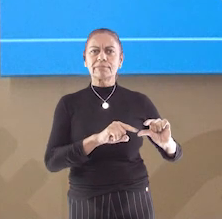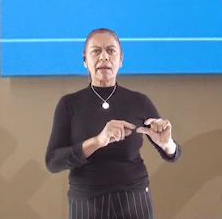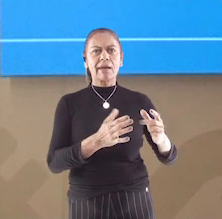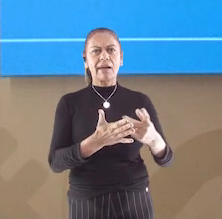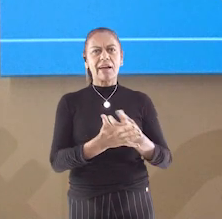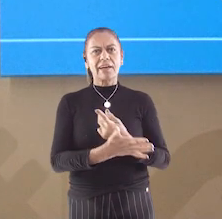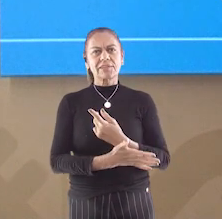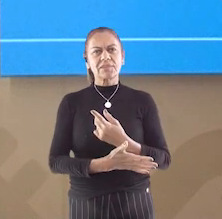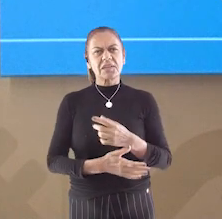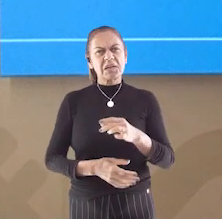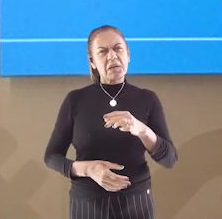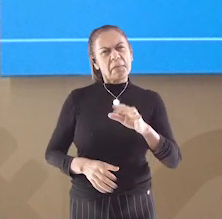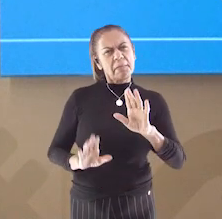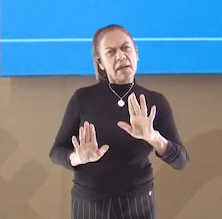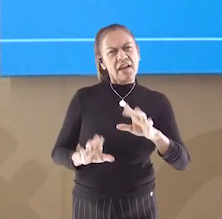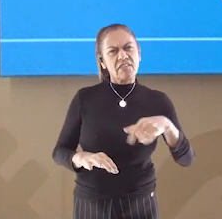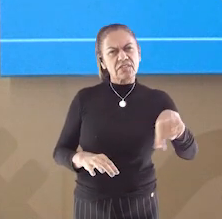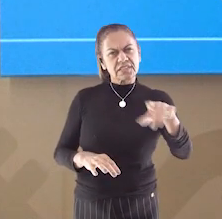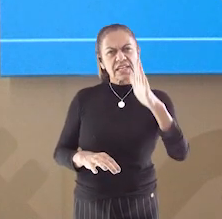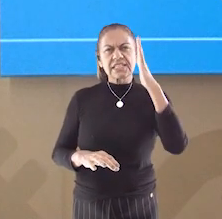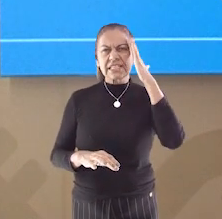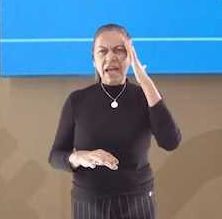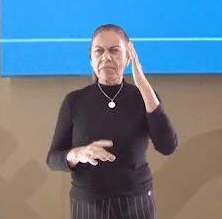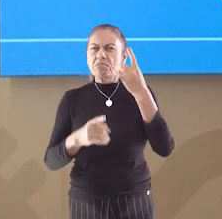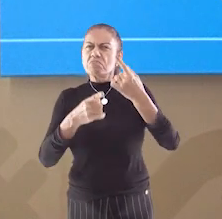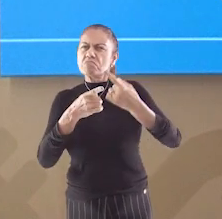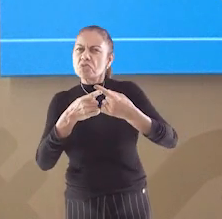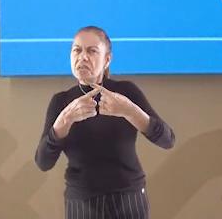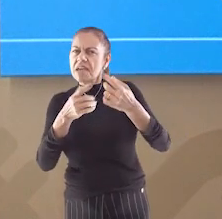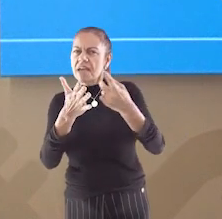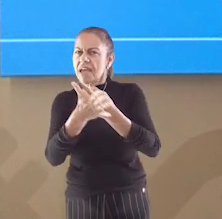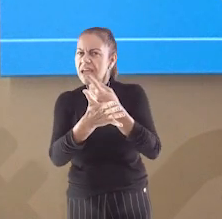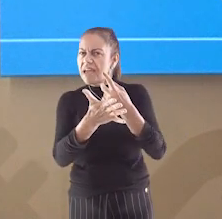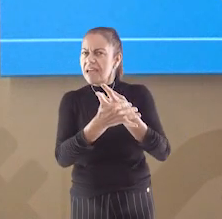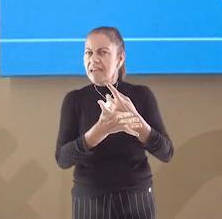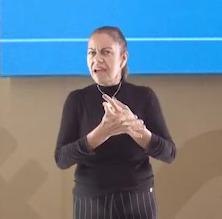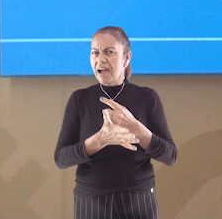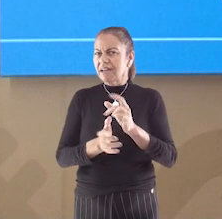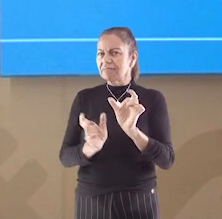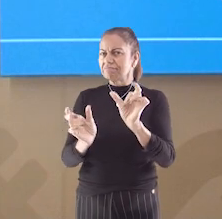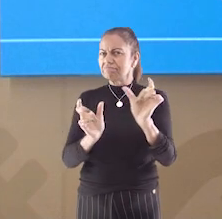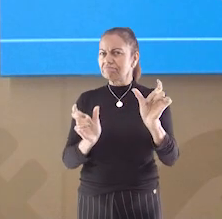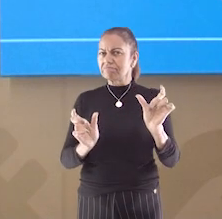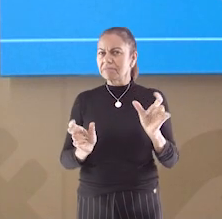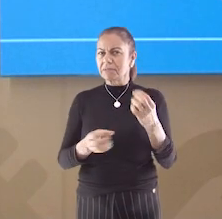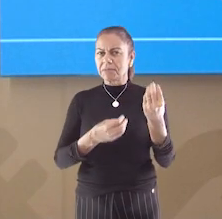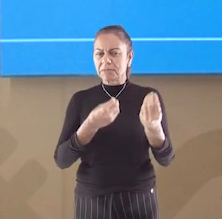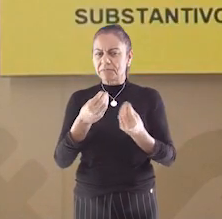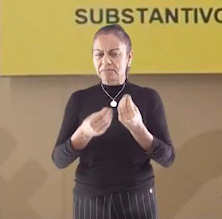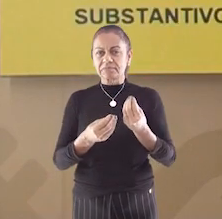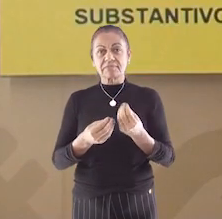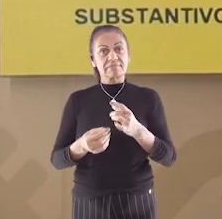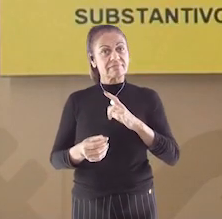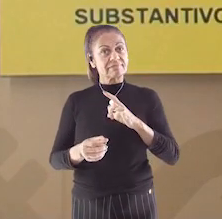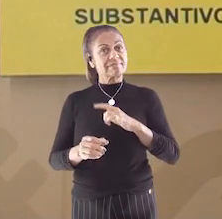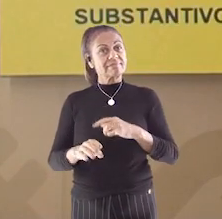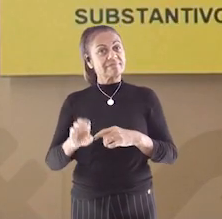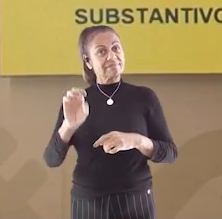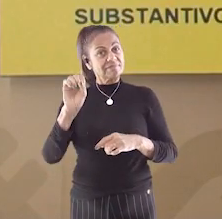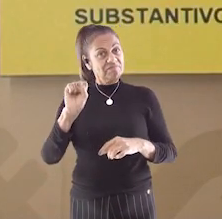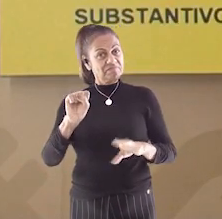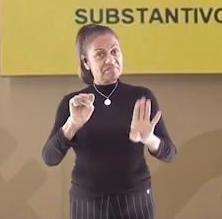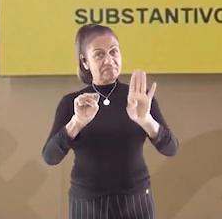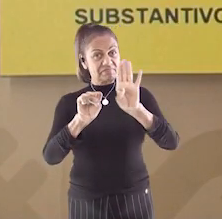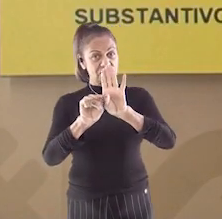falar um pouco sobre os substantivos próprios e comuns e entender os deslizes da escrita de Marcos. O substantivo